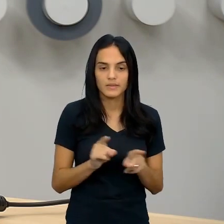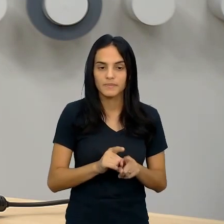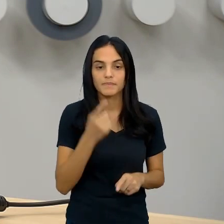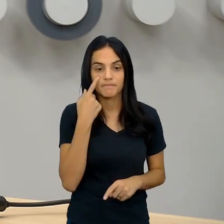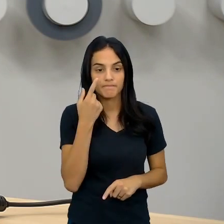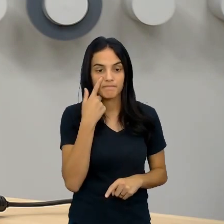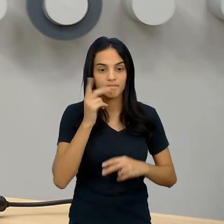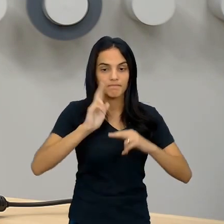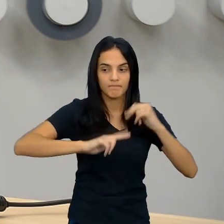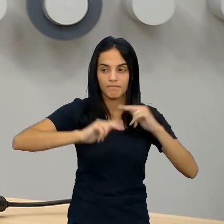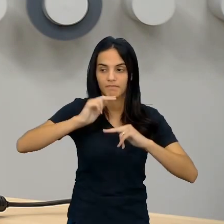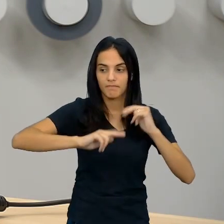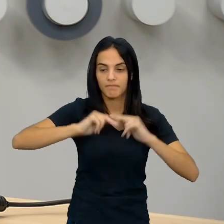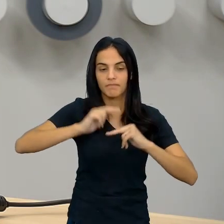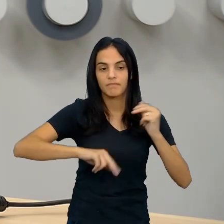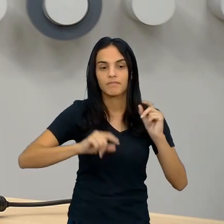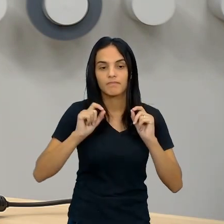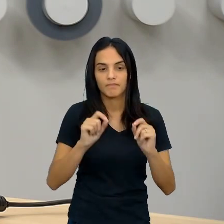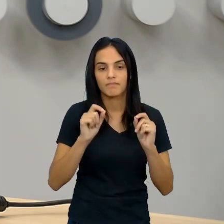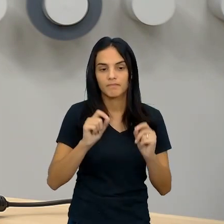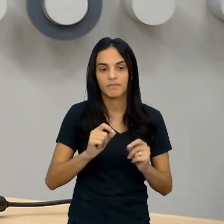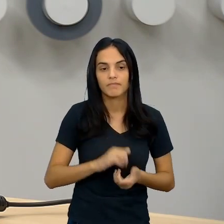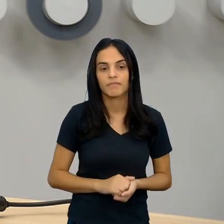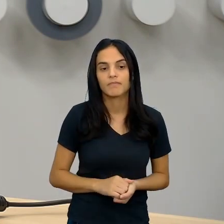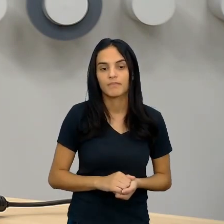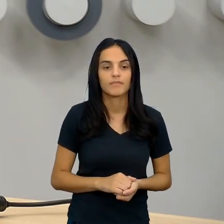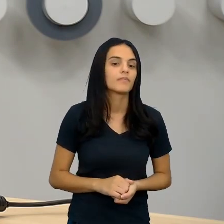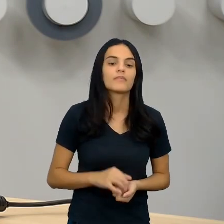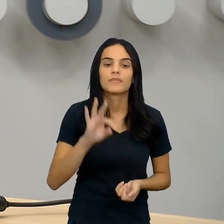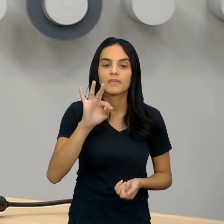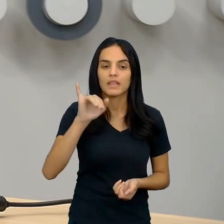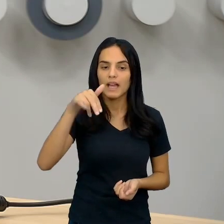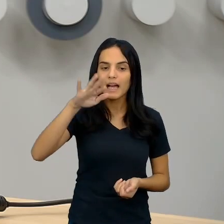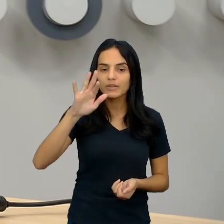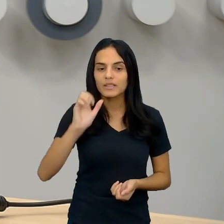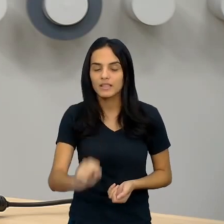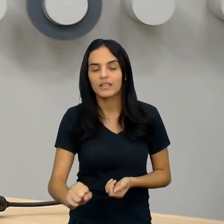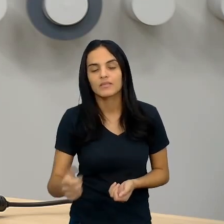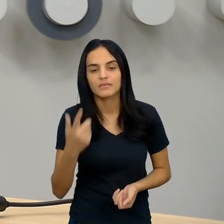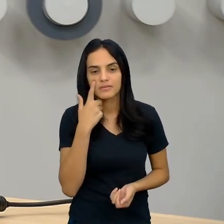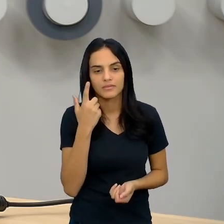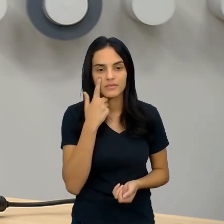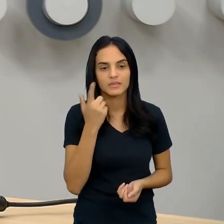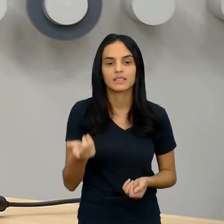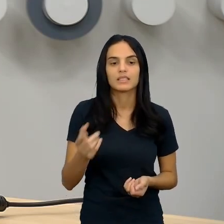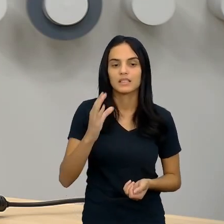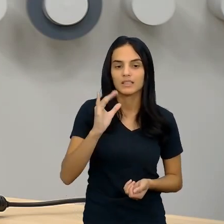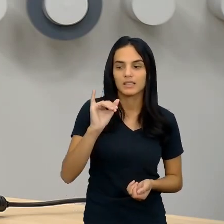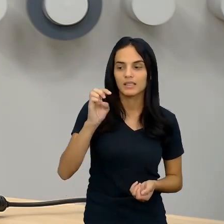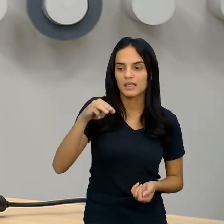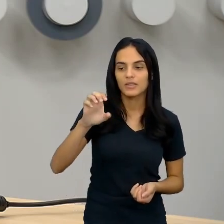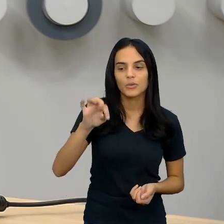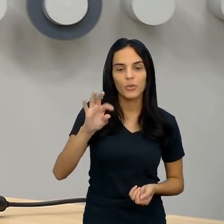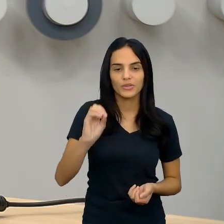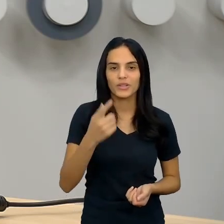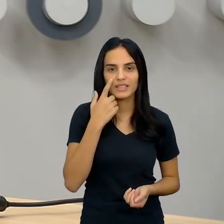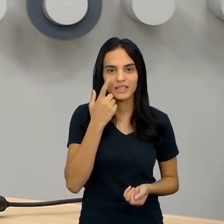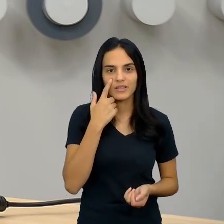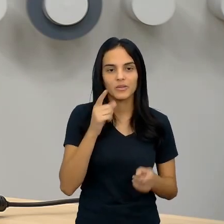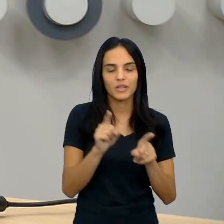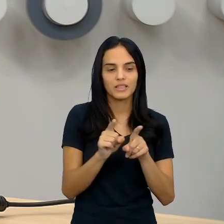verificar do material que tipo de tinta, qual a quantidade de tinta, cimento, por exemplo, quanto